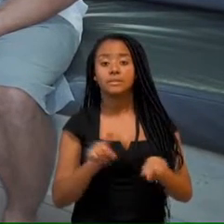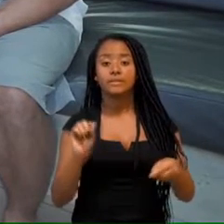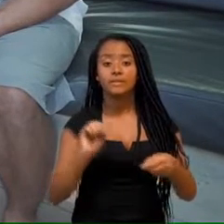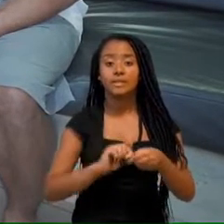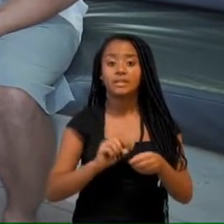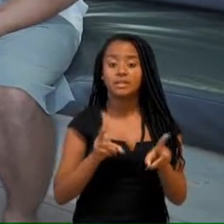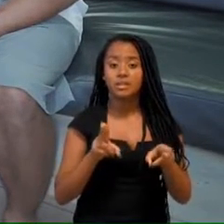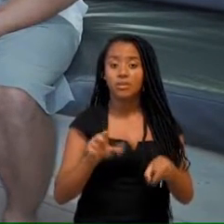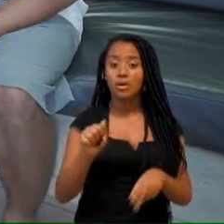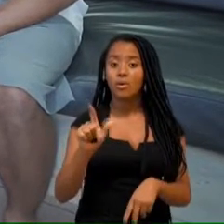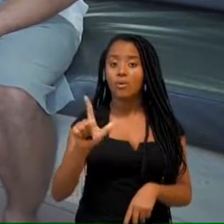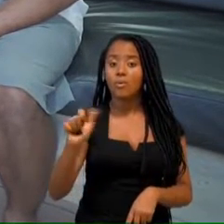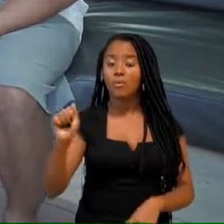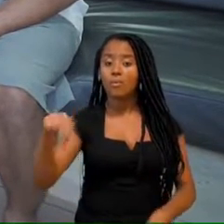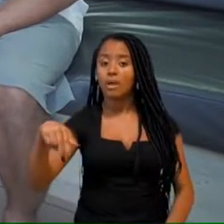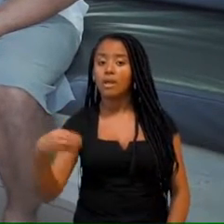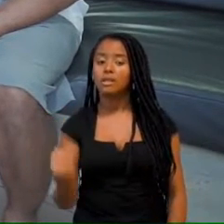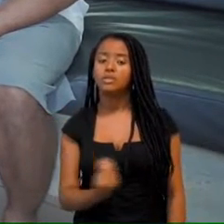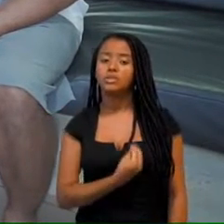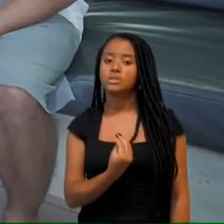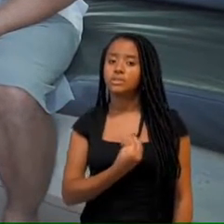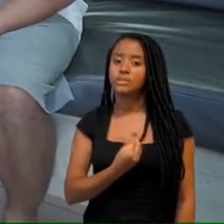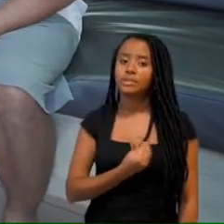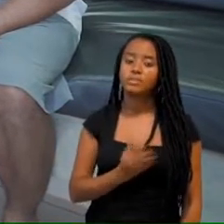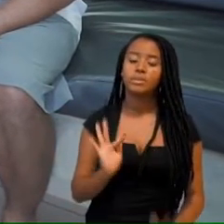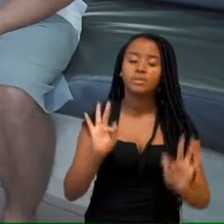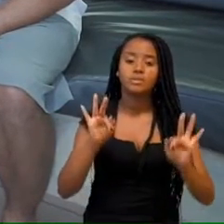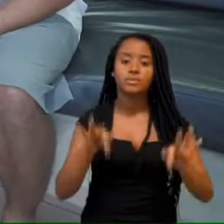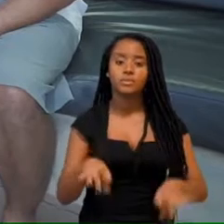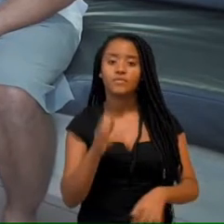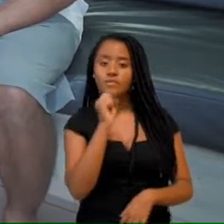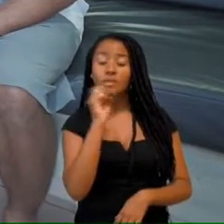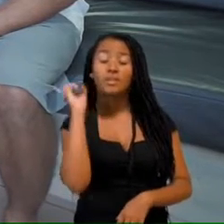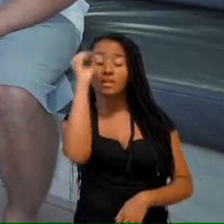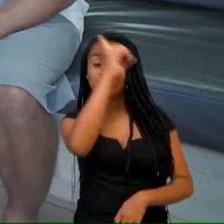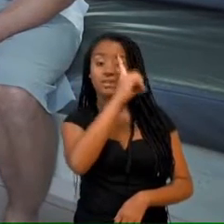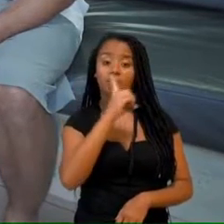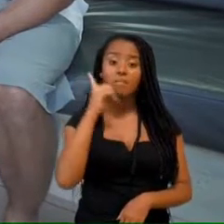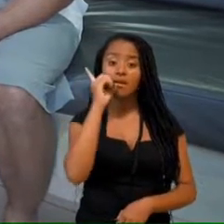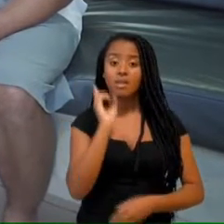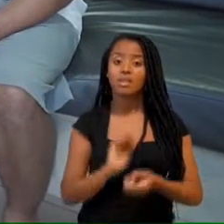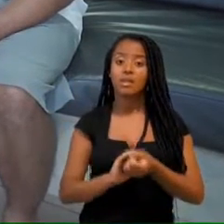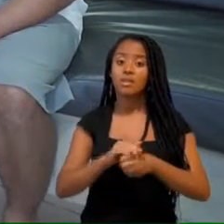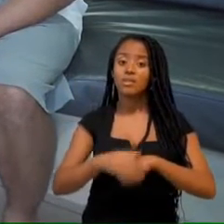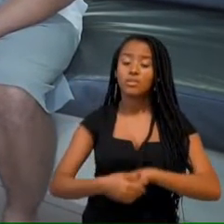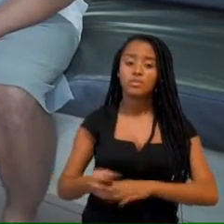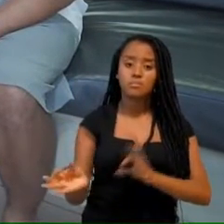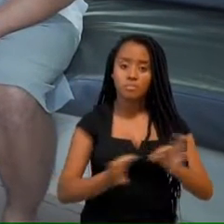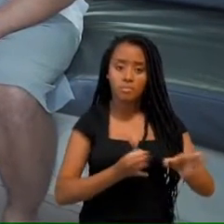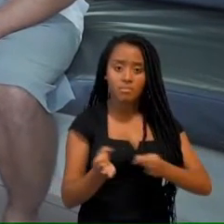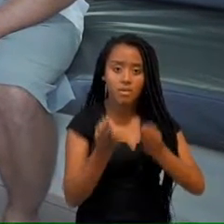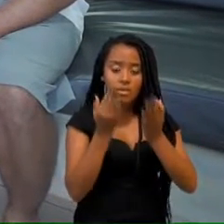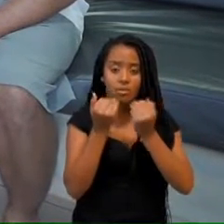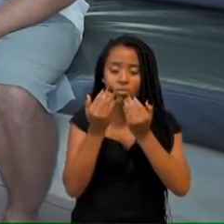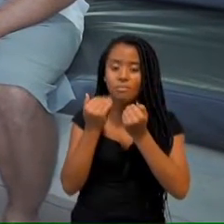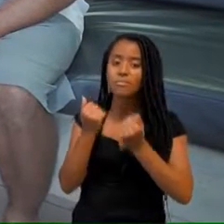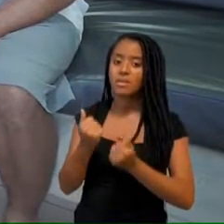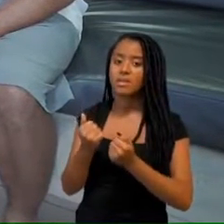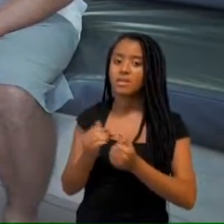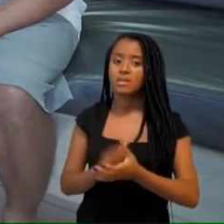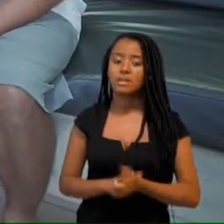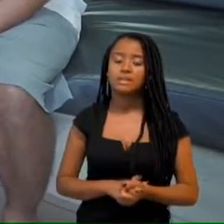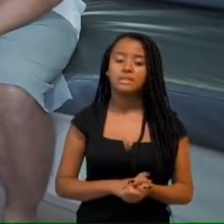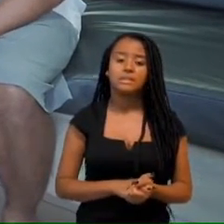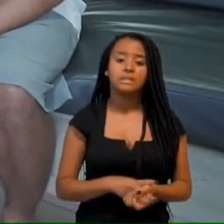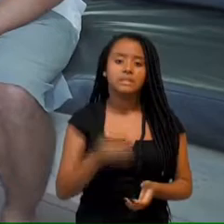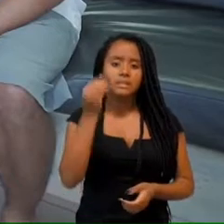e aí a nossa convivência é mais no final de semana e à noite que aí a gente prepara algumas comidas alguma coisa assim juntos assiste filme